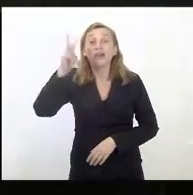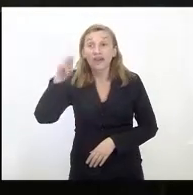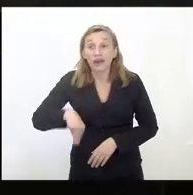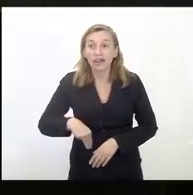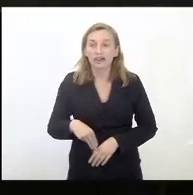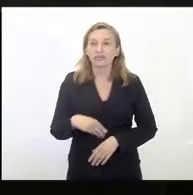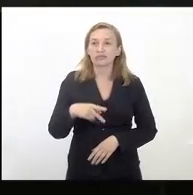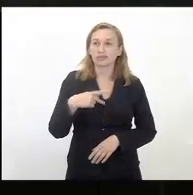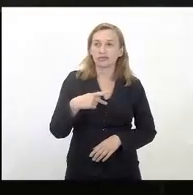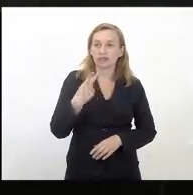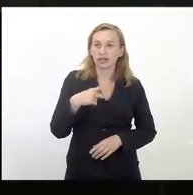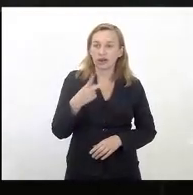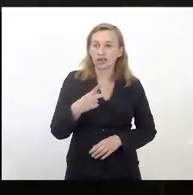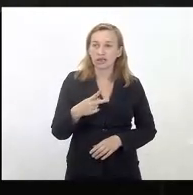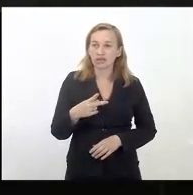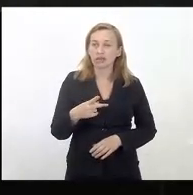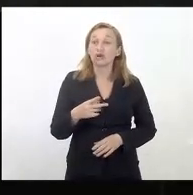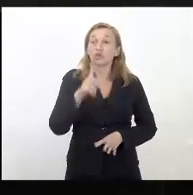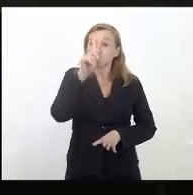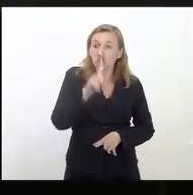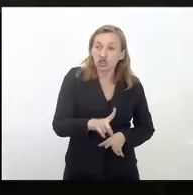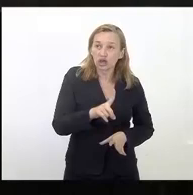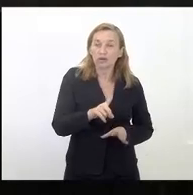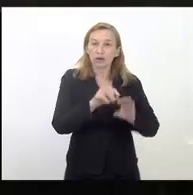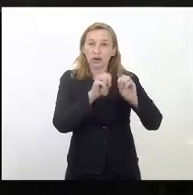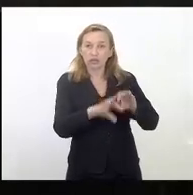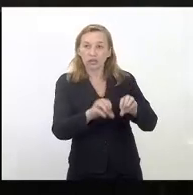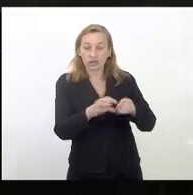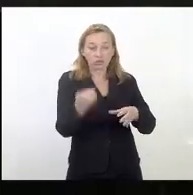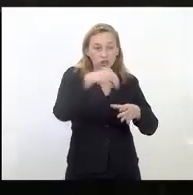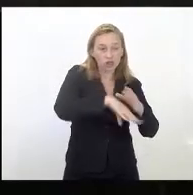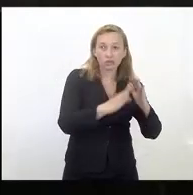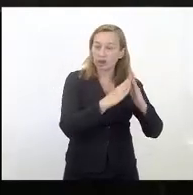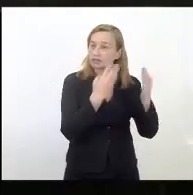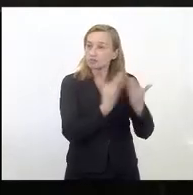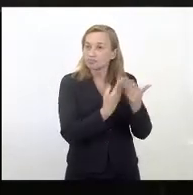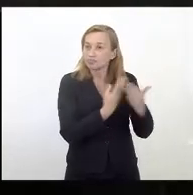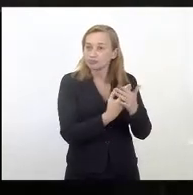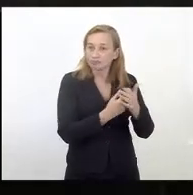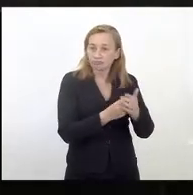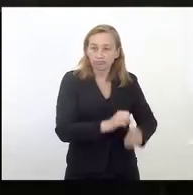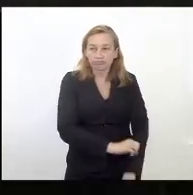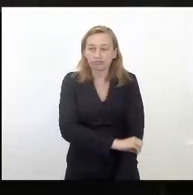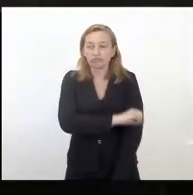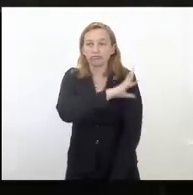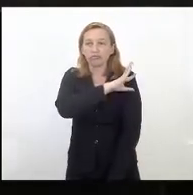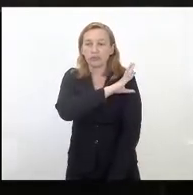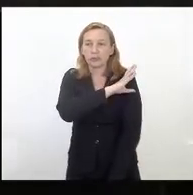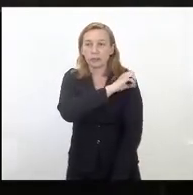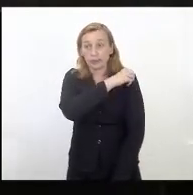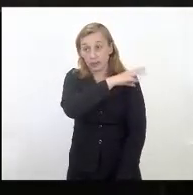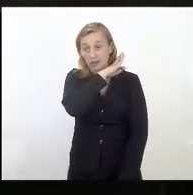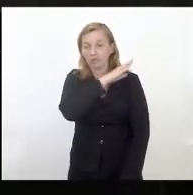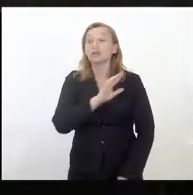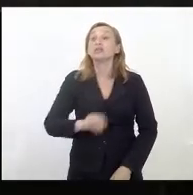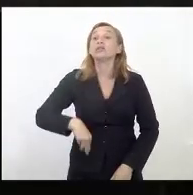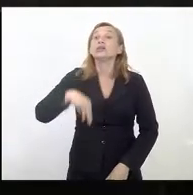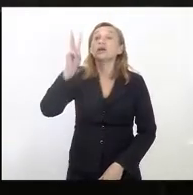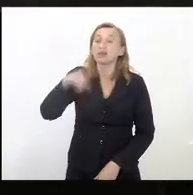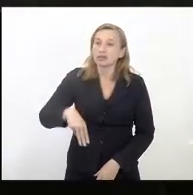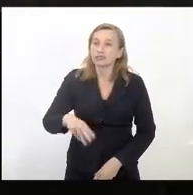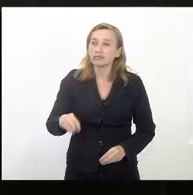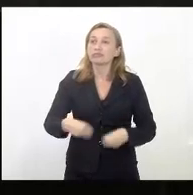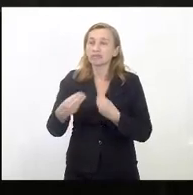ponta a prestação dos serviços a garantia do direito à educação nas escolas de educação infantil de Ensino Fundamental e de Ensino Médio que é que